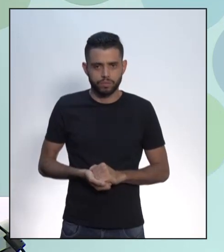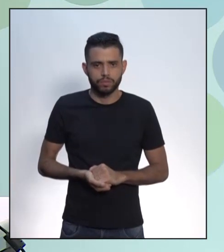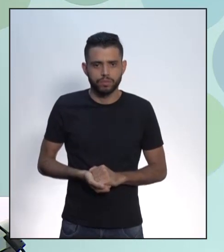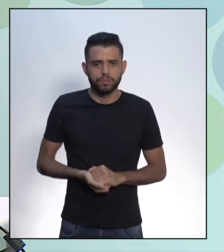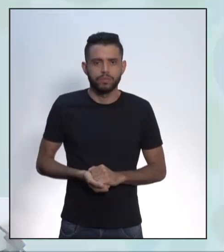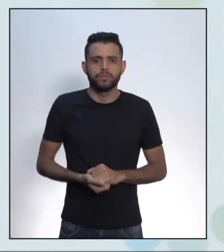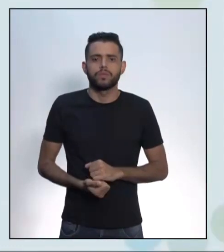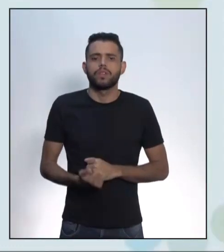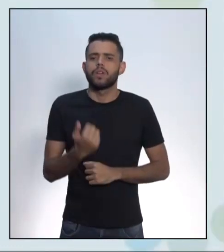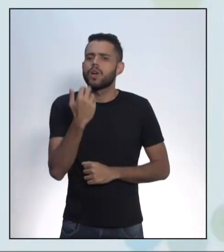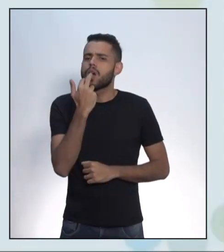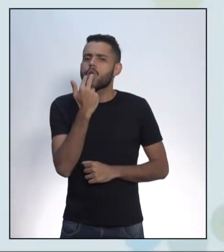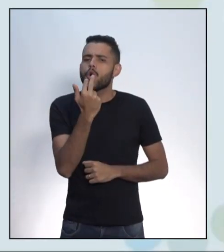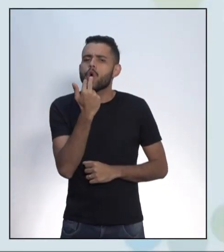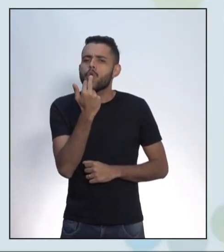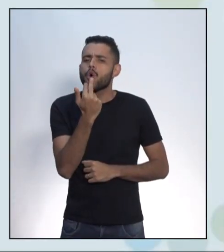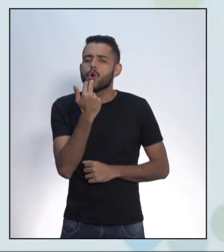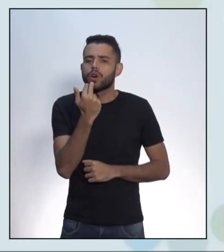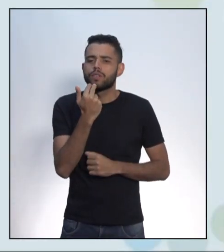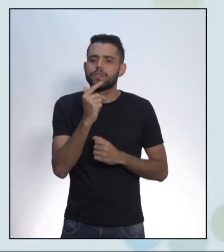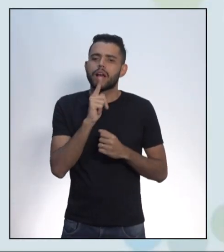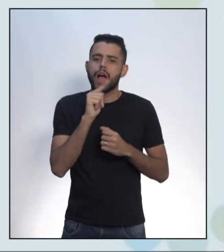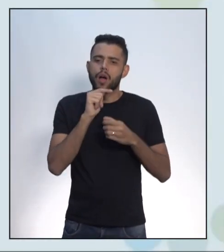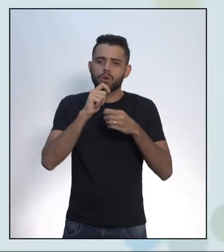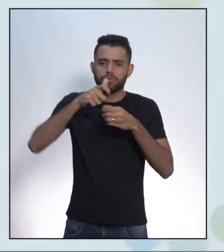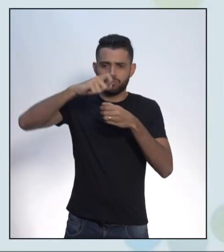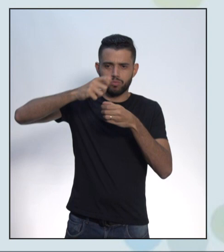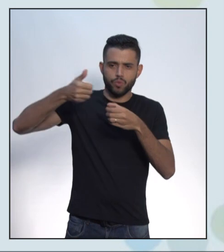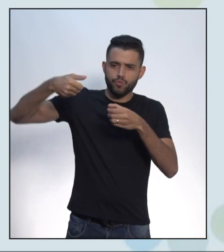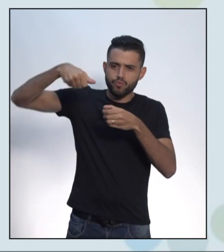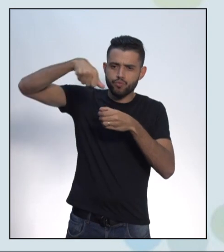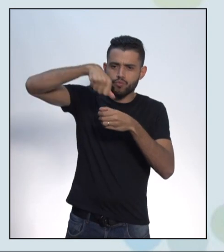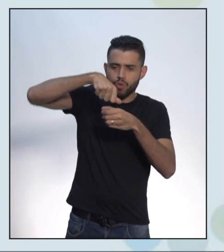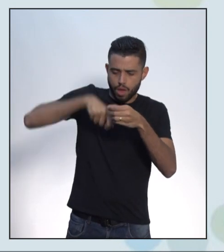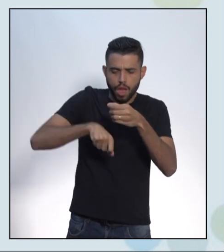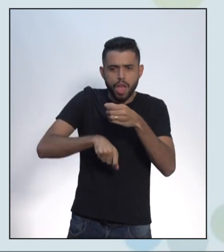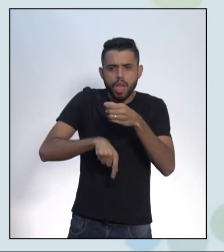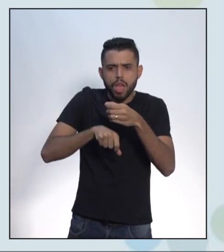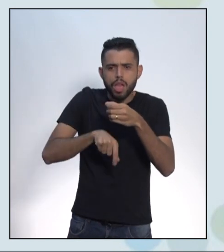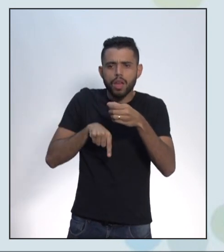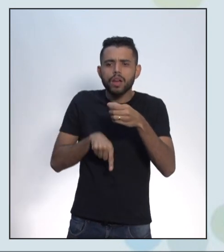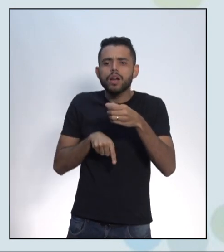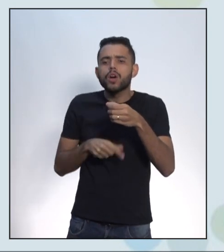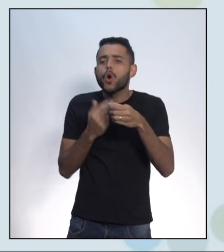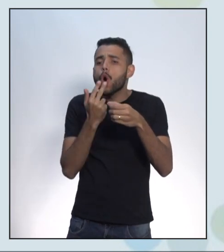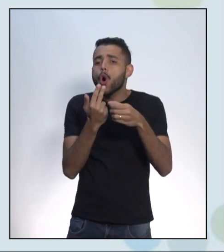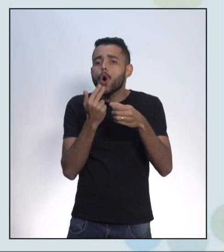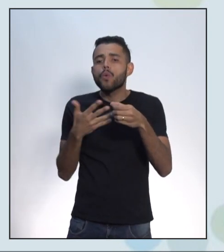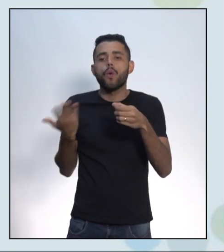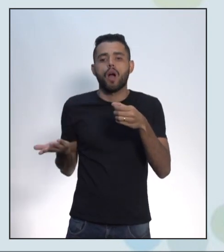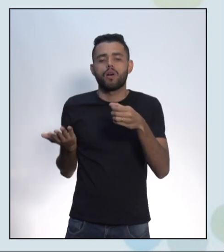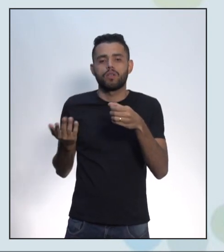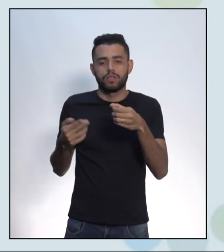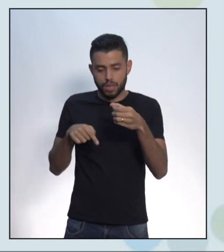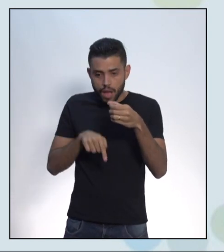qual a coloração da água que saiu no filtro? E a água que acabamos de obter, nós vamos poder beber essa água? Ela